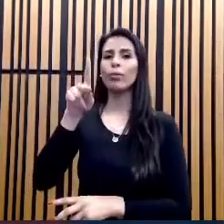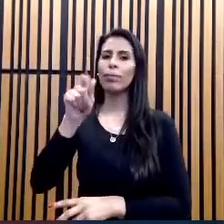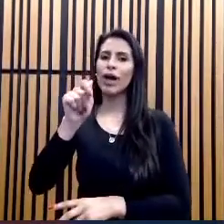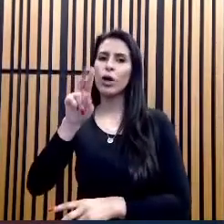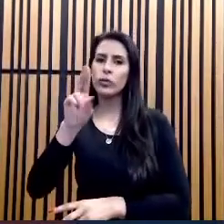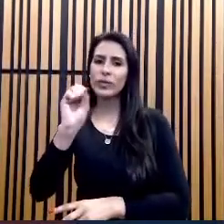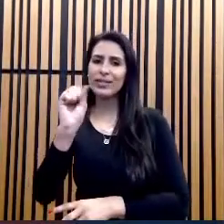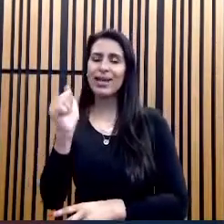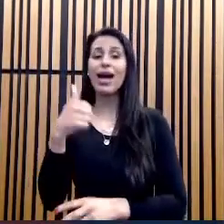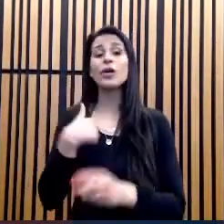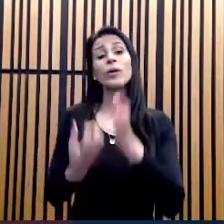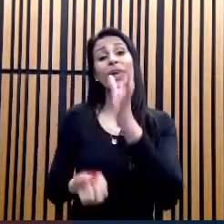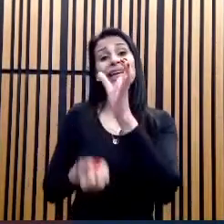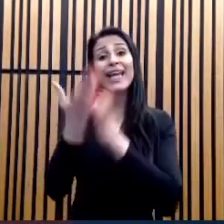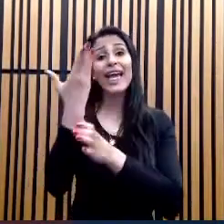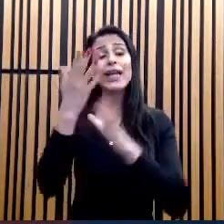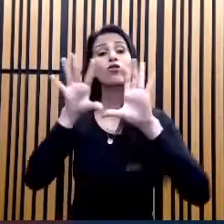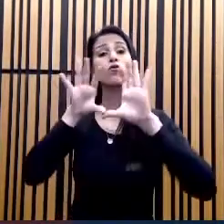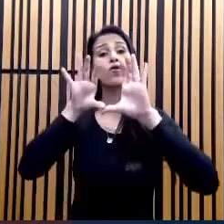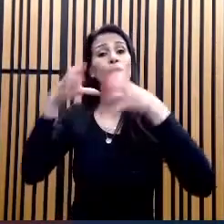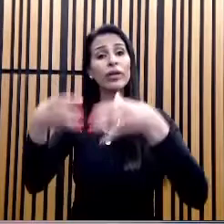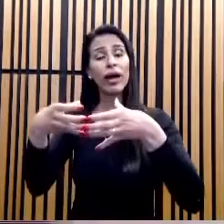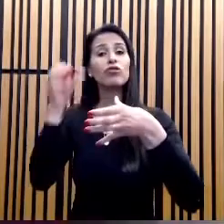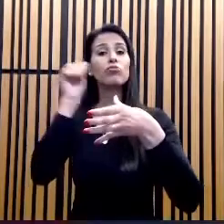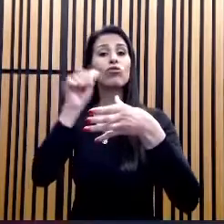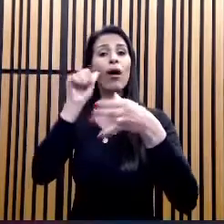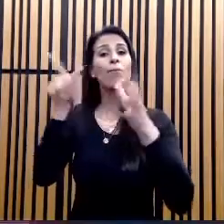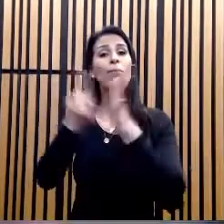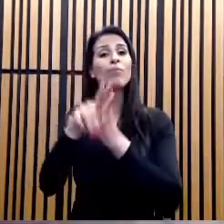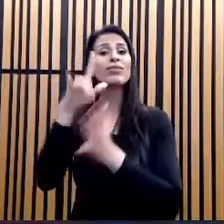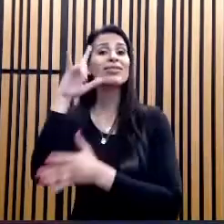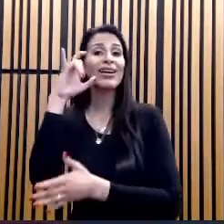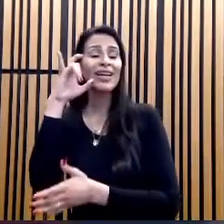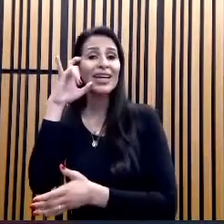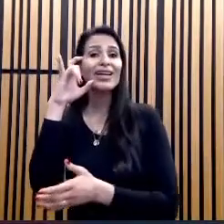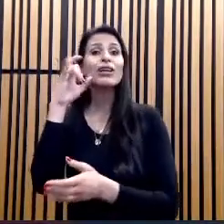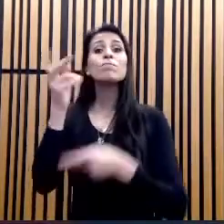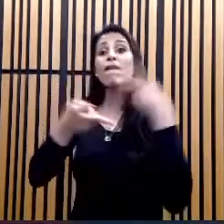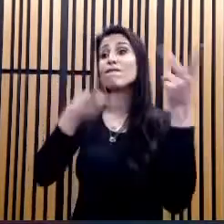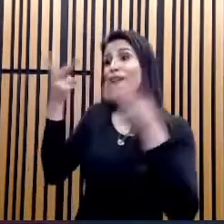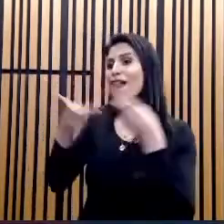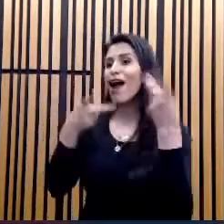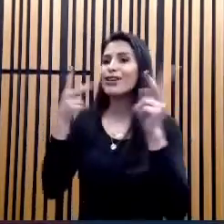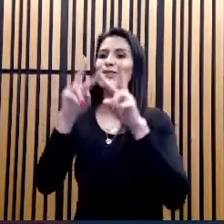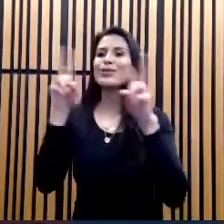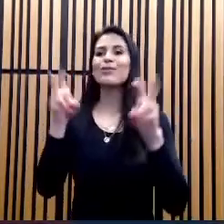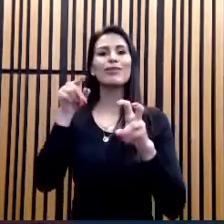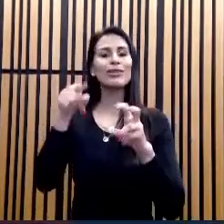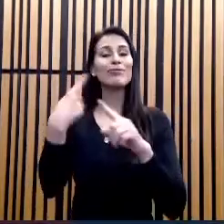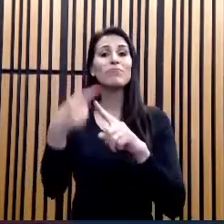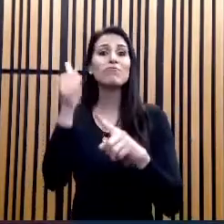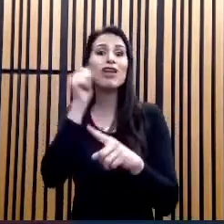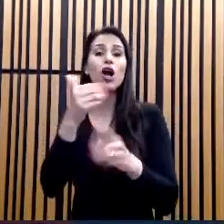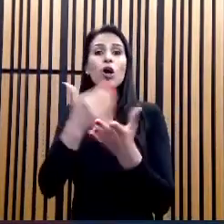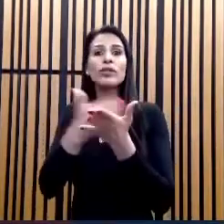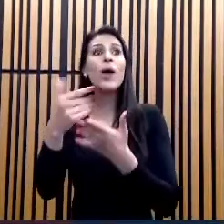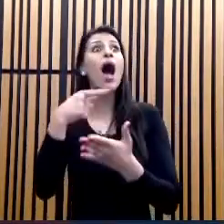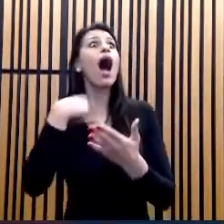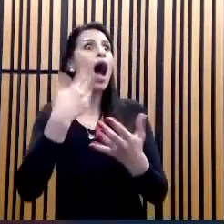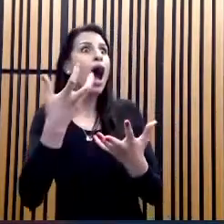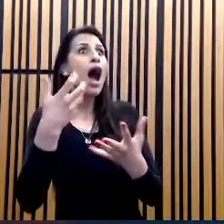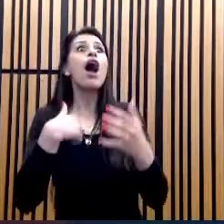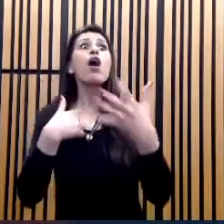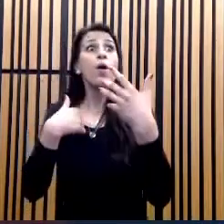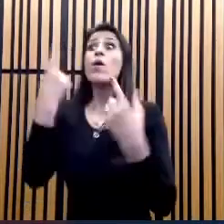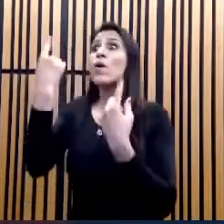de mulheres que falam sobre isso, porque a gente começou a se reconhecer. E isso aconteceu de uma maneira muito orgânica